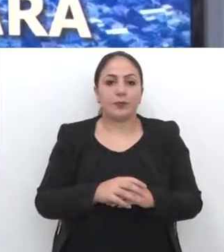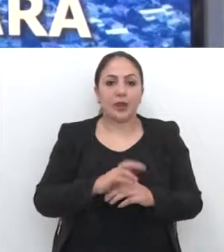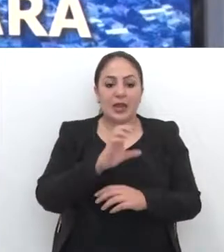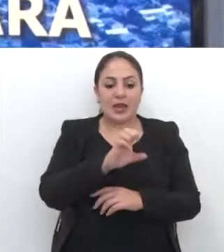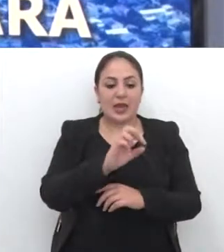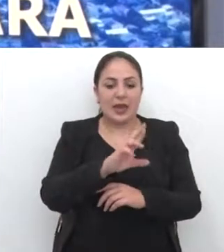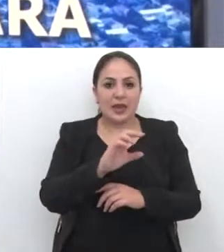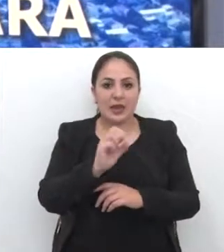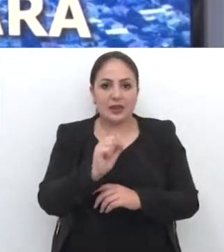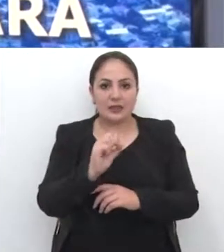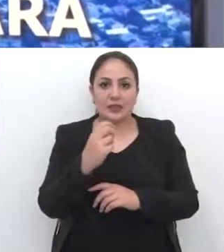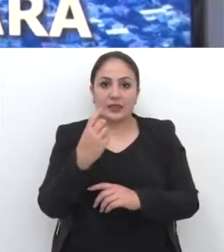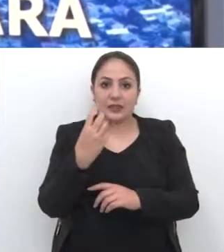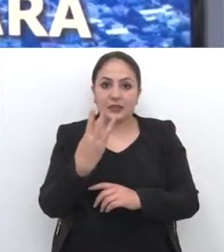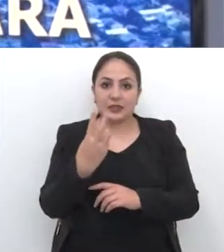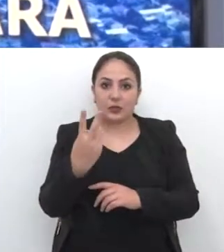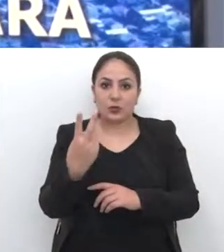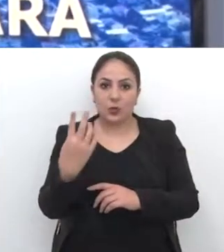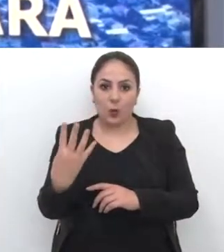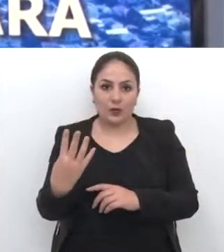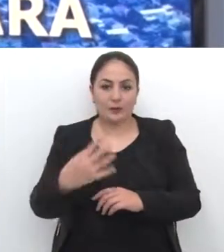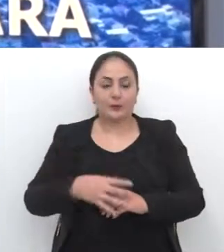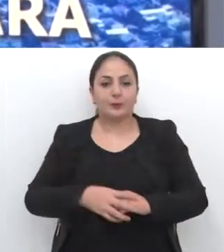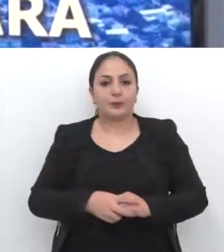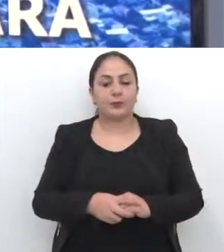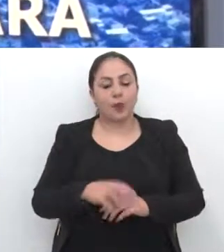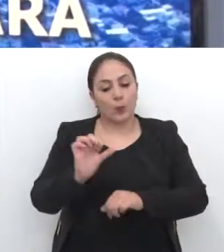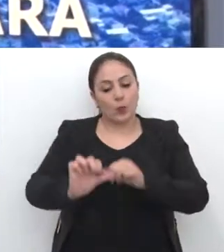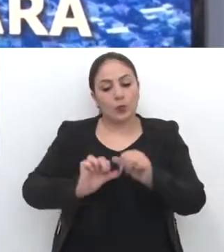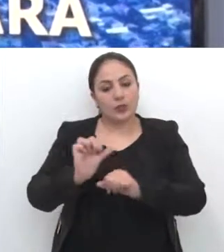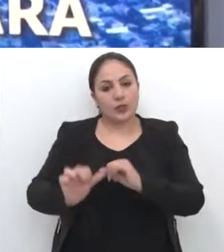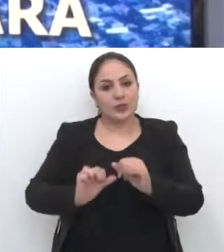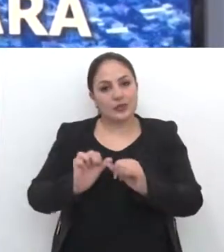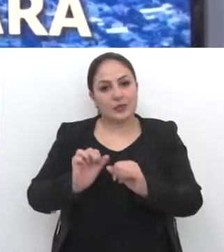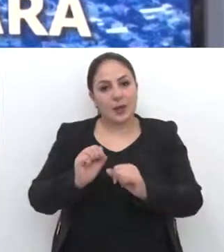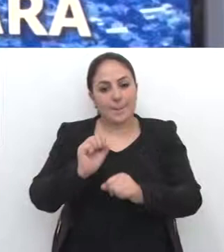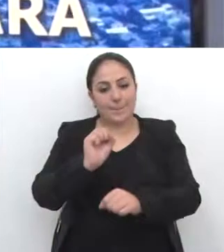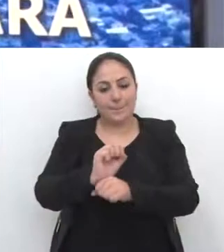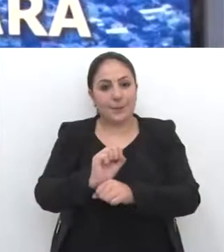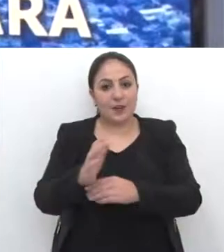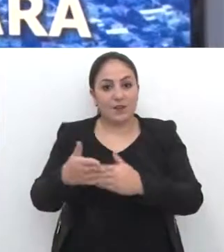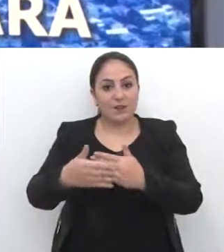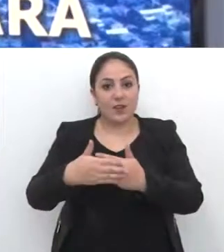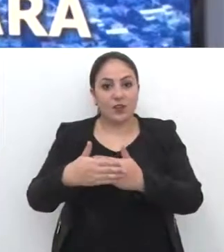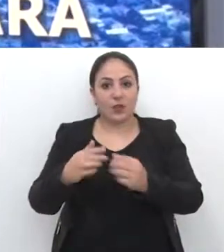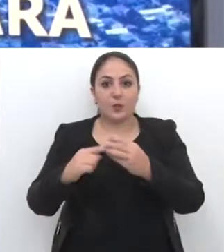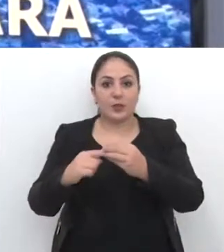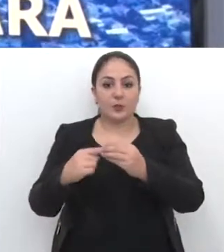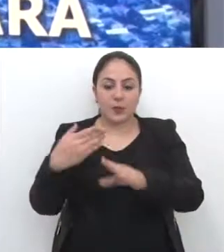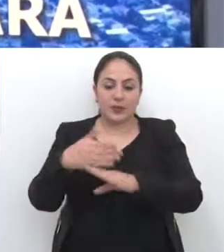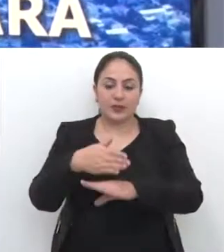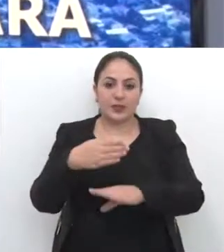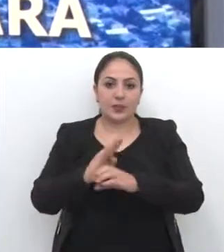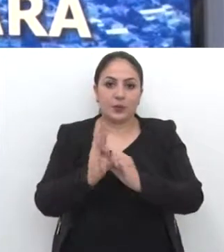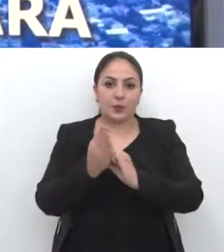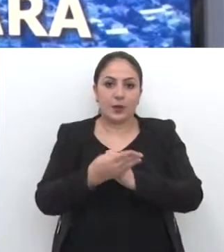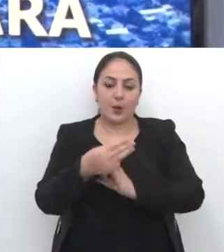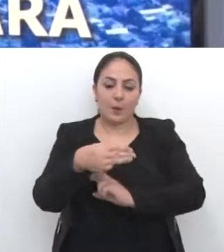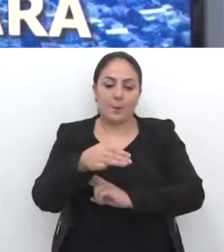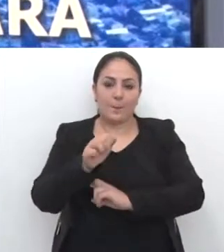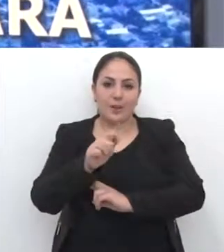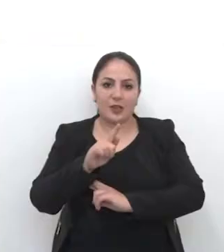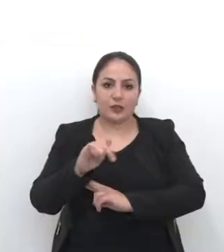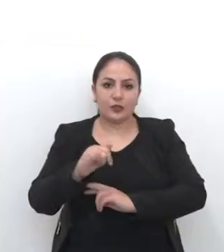ERS 324. Conforme o documento, a mudança vai bloquear a principal entrada do bairro Magem